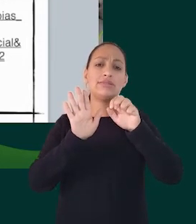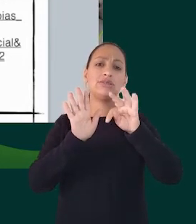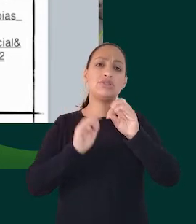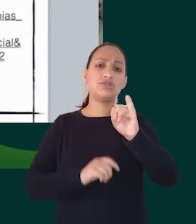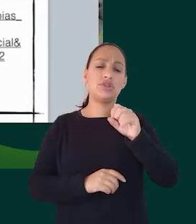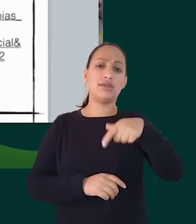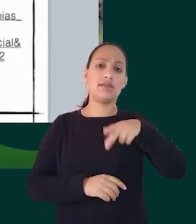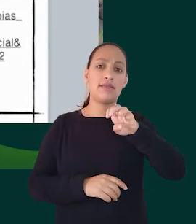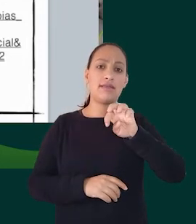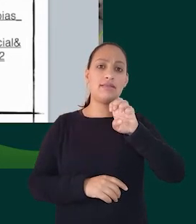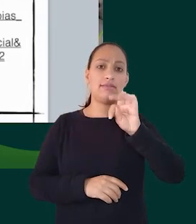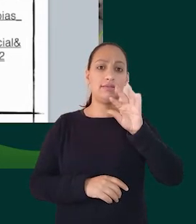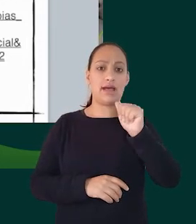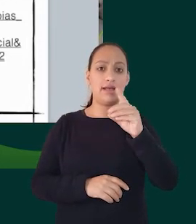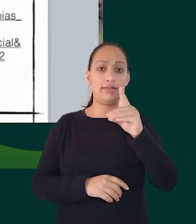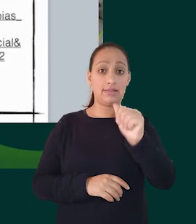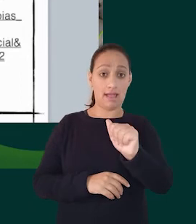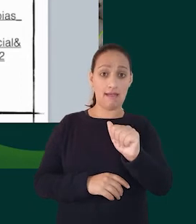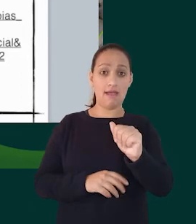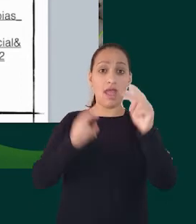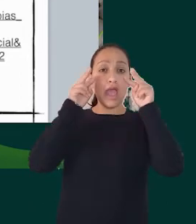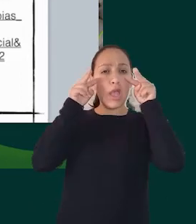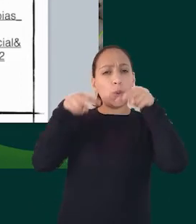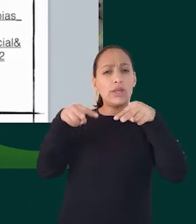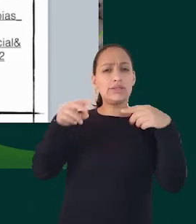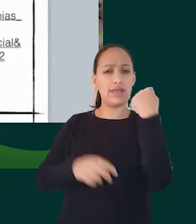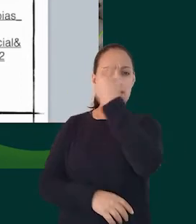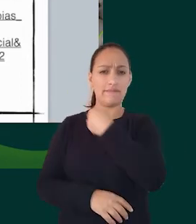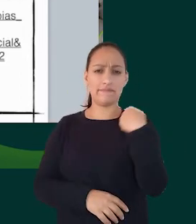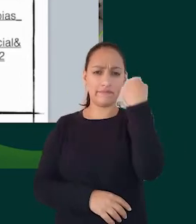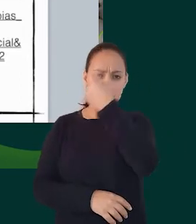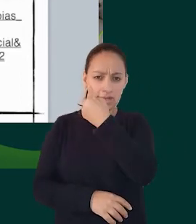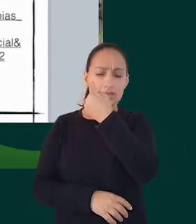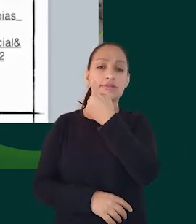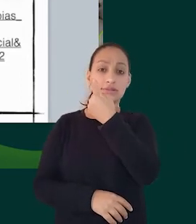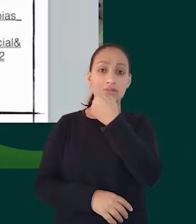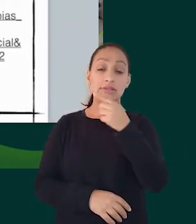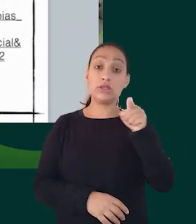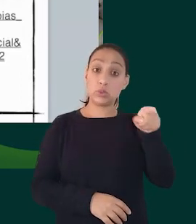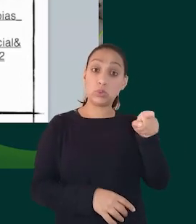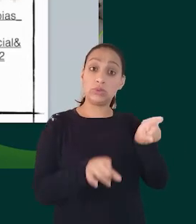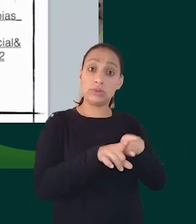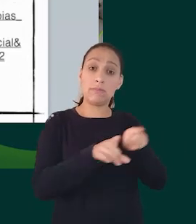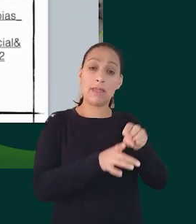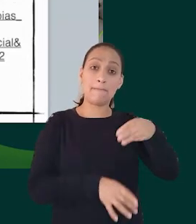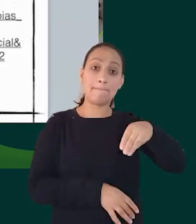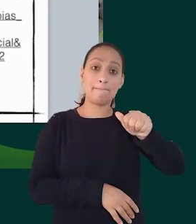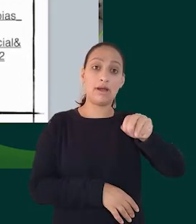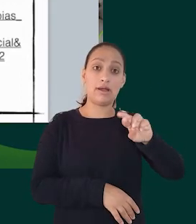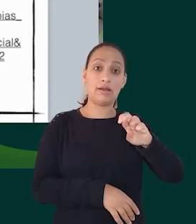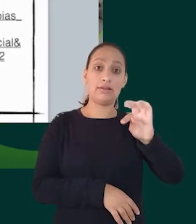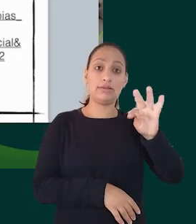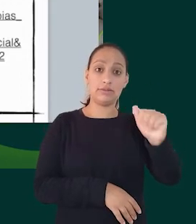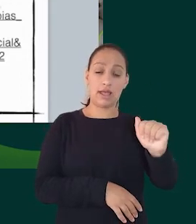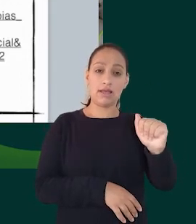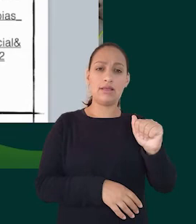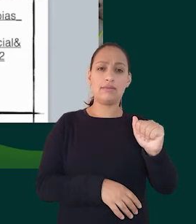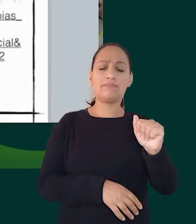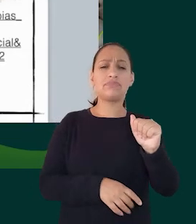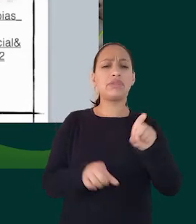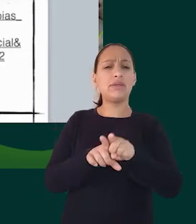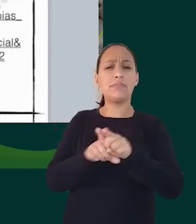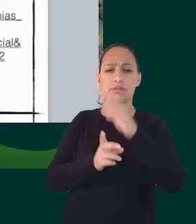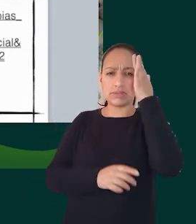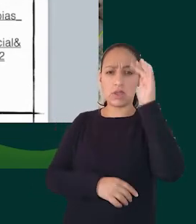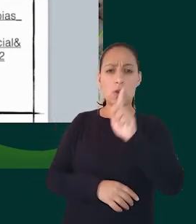faces, que reconhecia faces, que tu estudas isso também, Marta, que o Gabriel, eu sei que também estuda, que